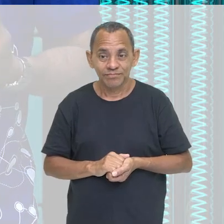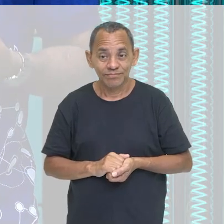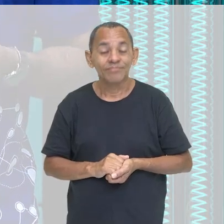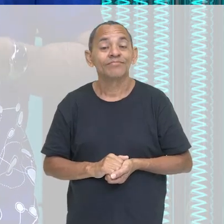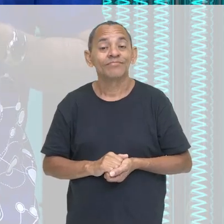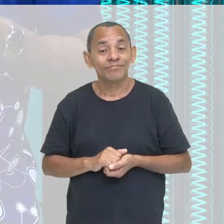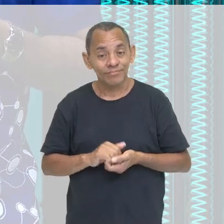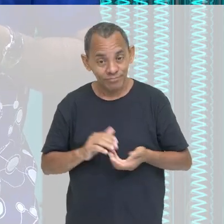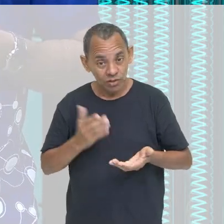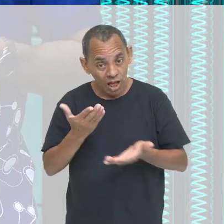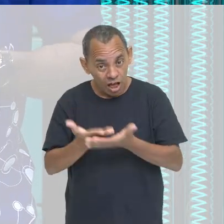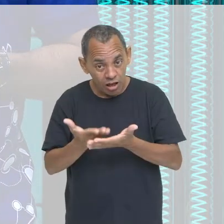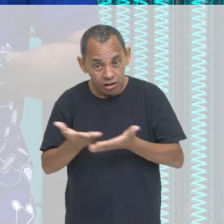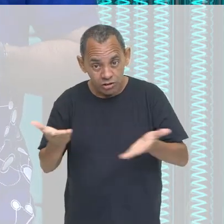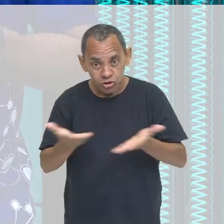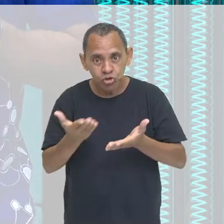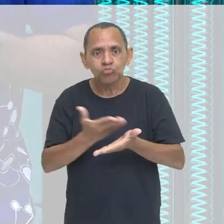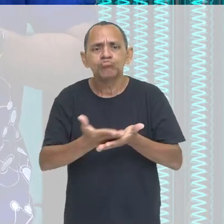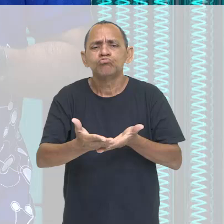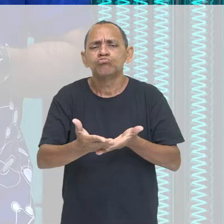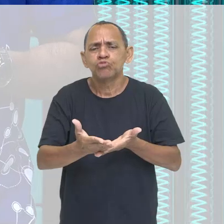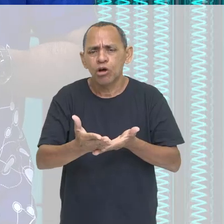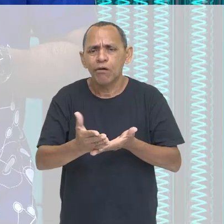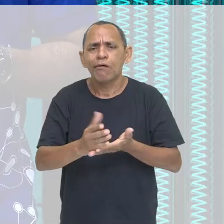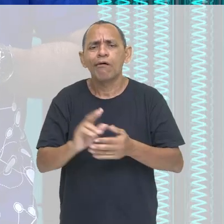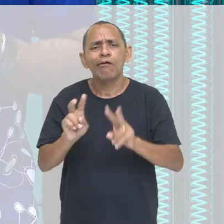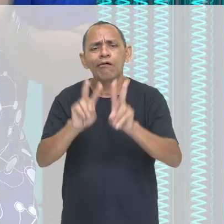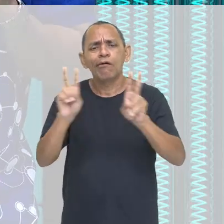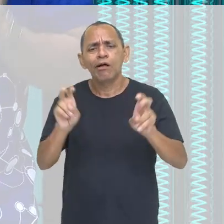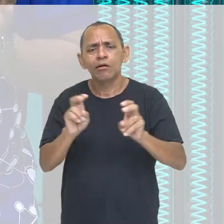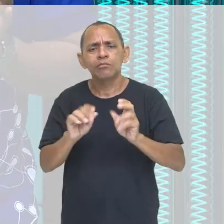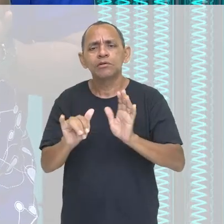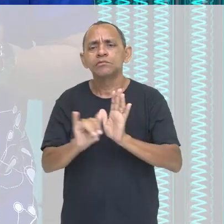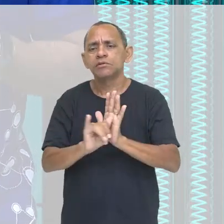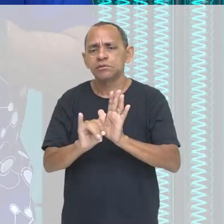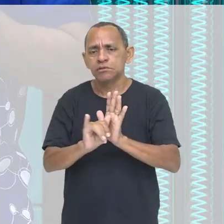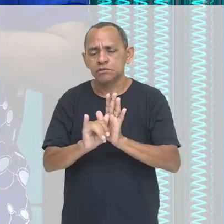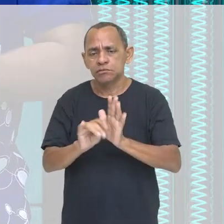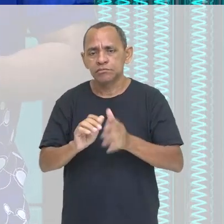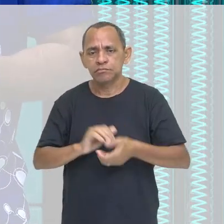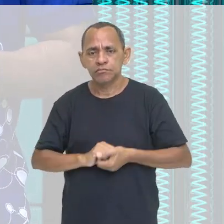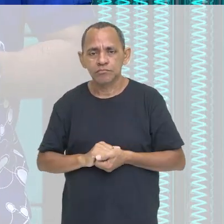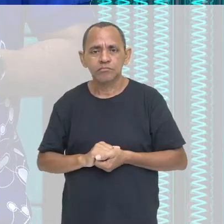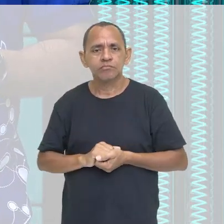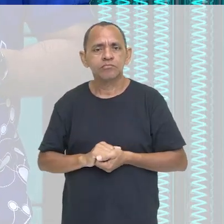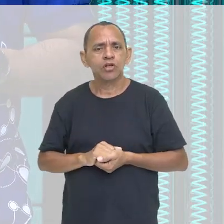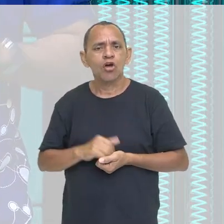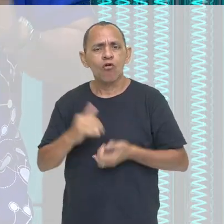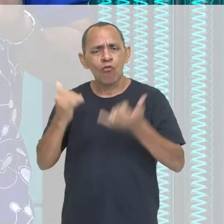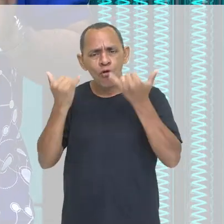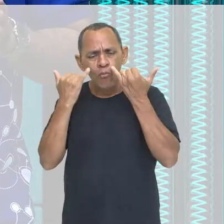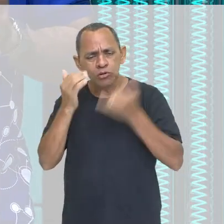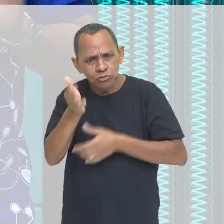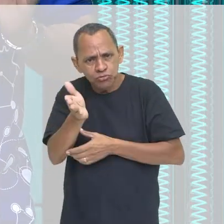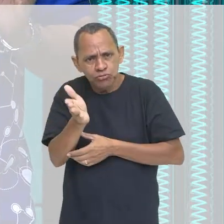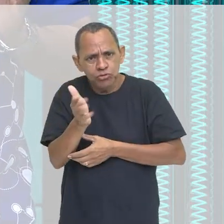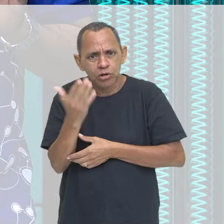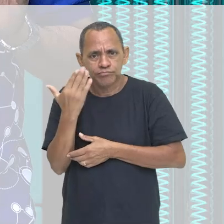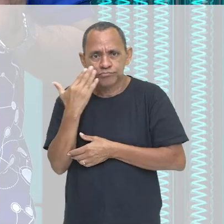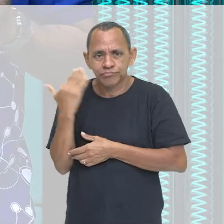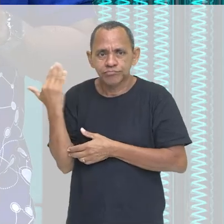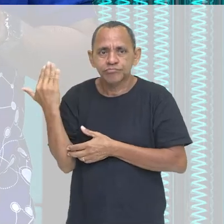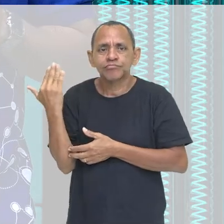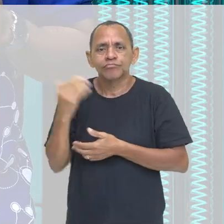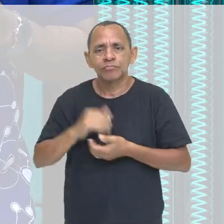A nossa aula, então, vai iniciar tratando de identidade. Uma informação já de início nessa palavrinha aqui que se parece com outra